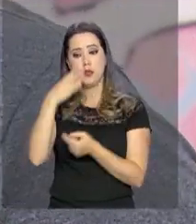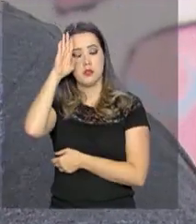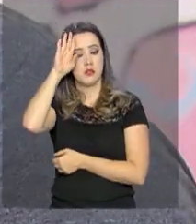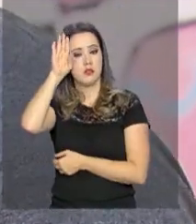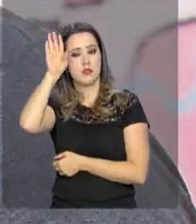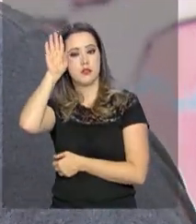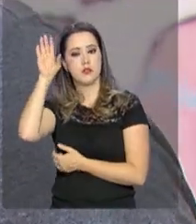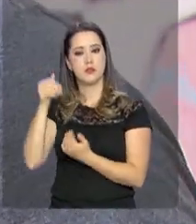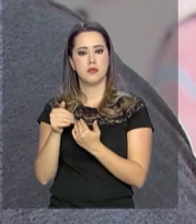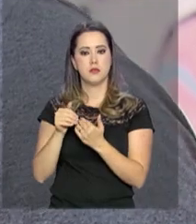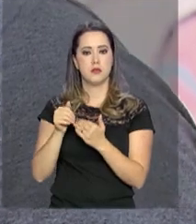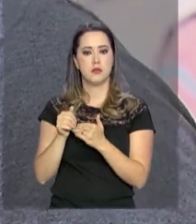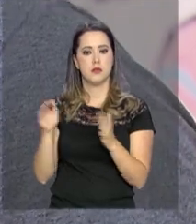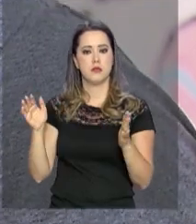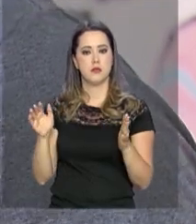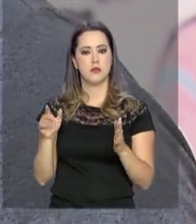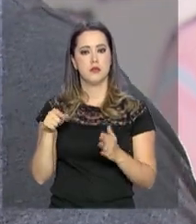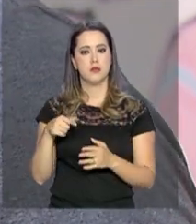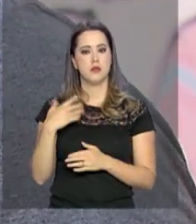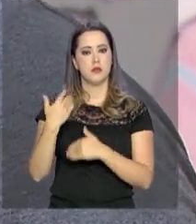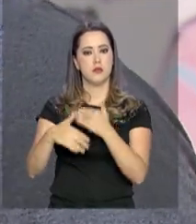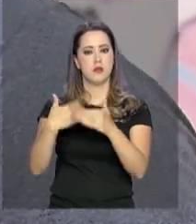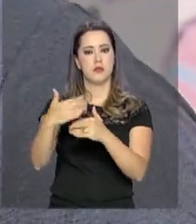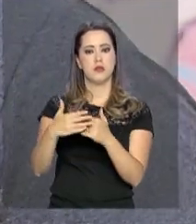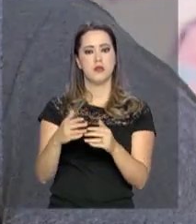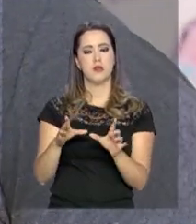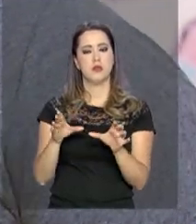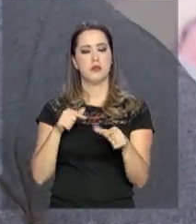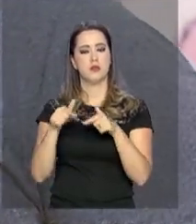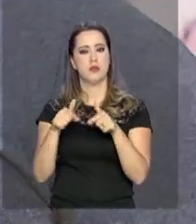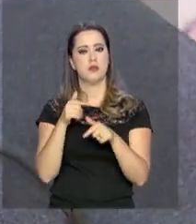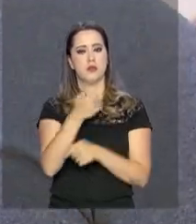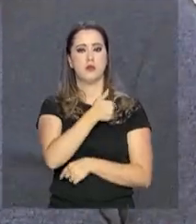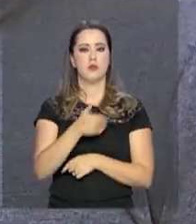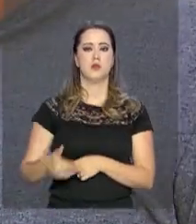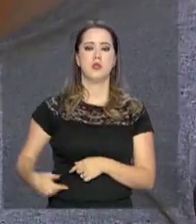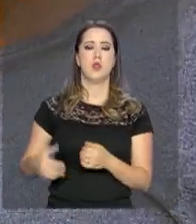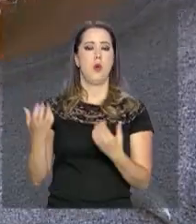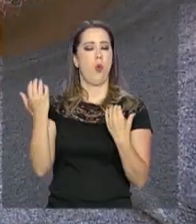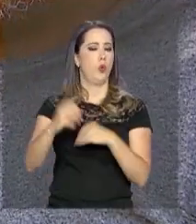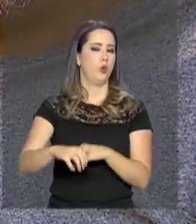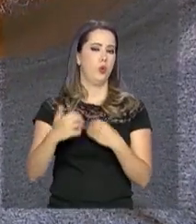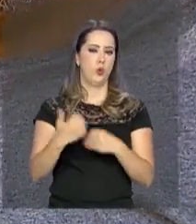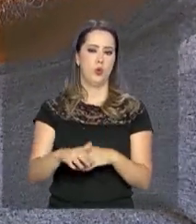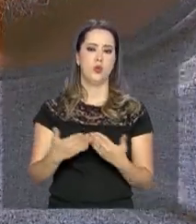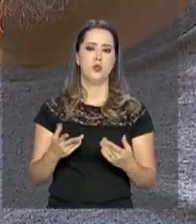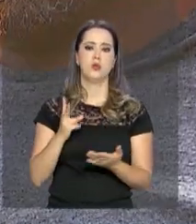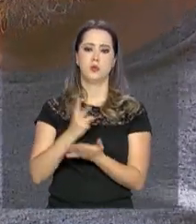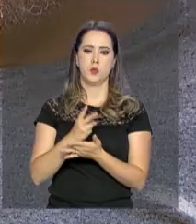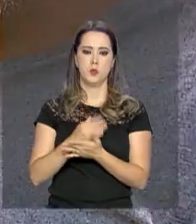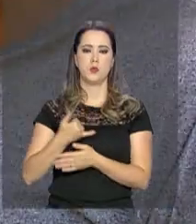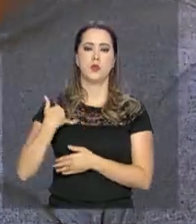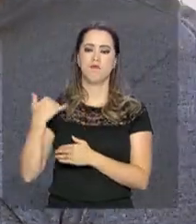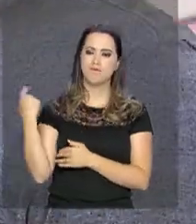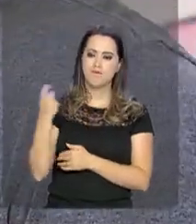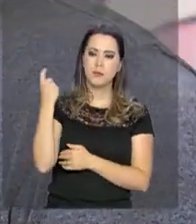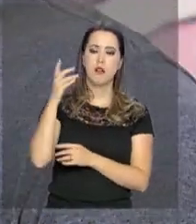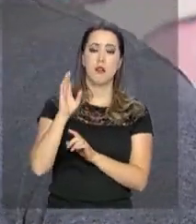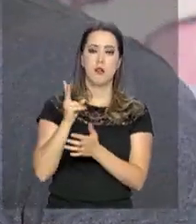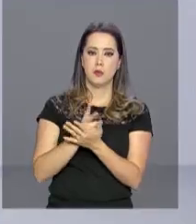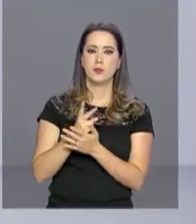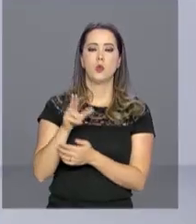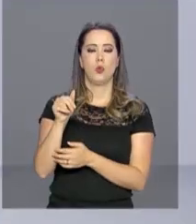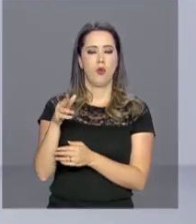tá, e carreira pública aí, algum concurso, alguma coisa, apesar da idade, mas nunca é